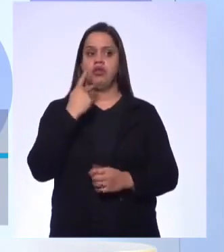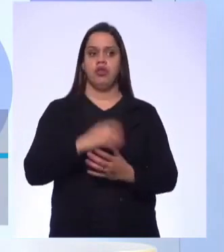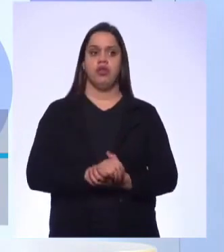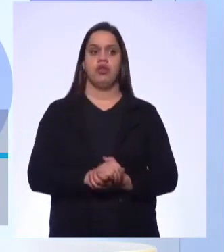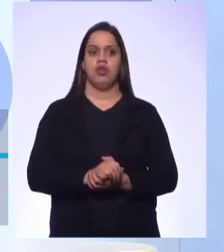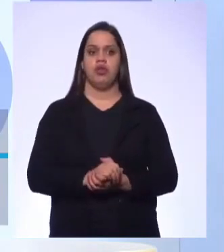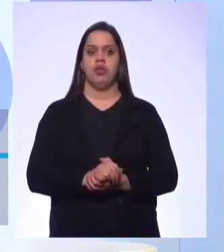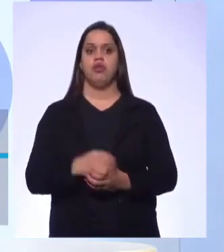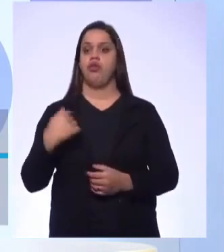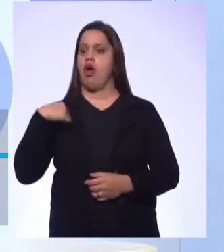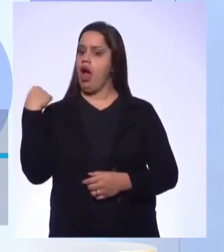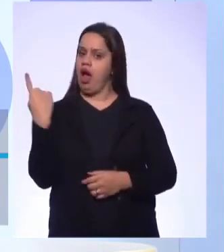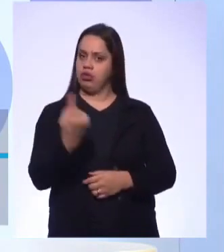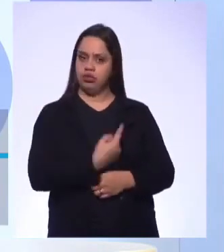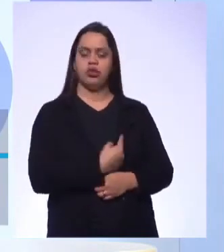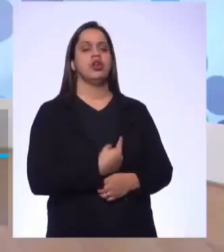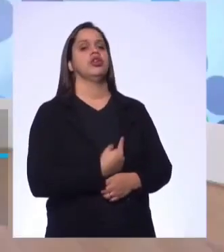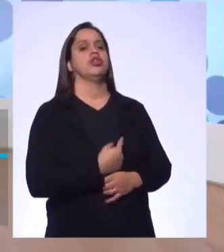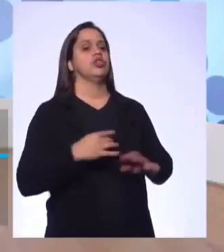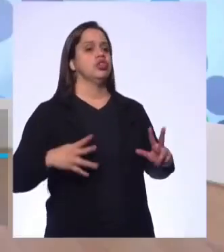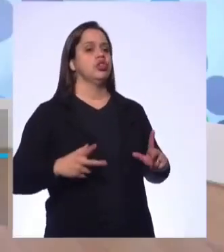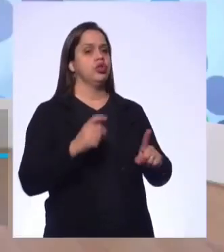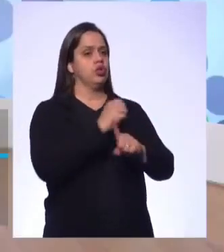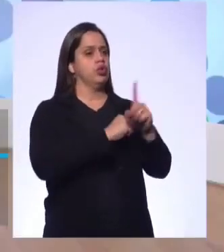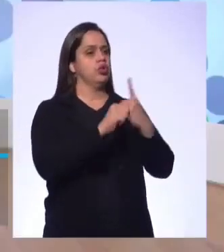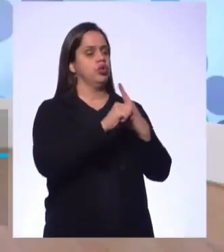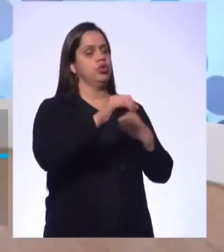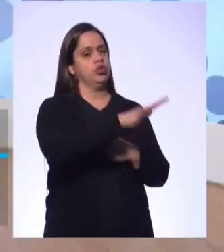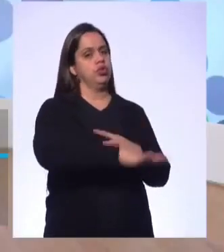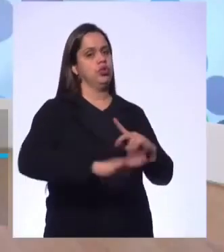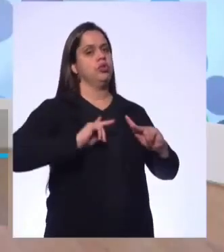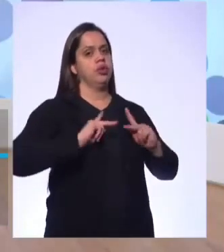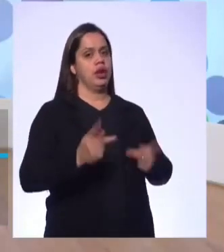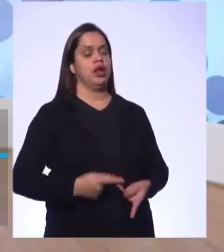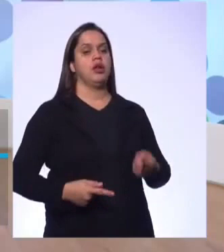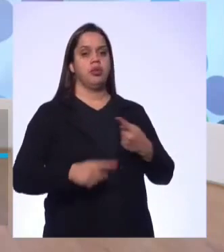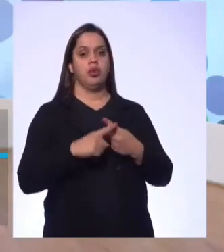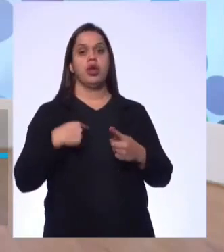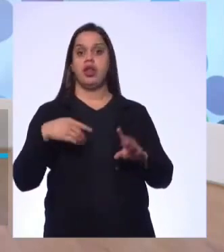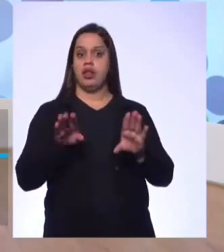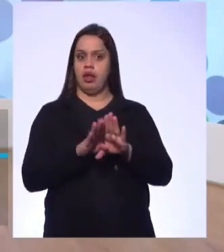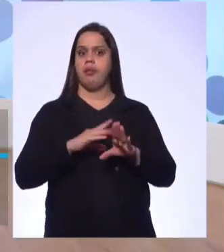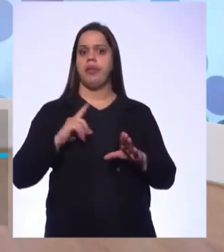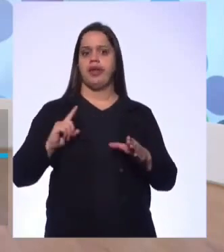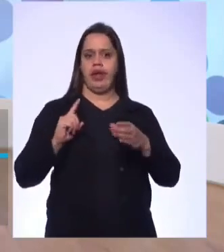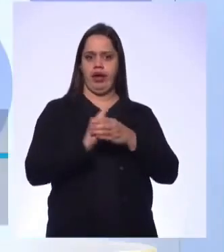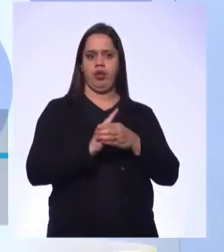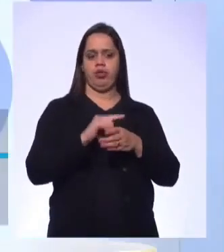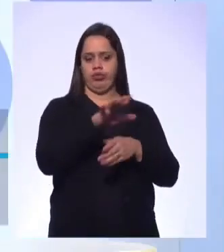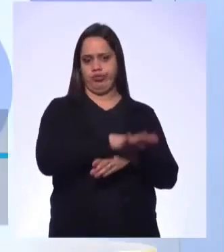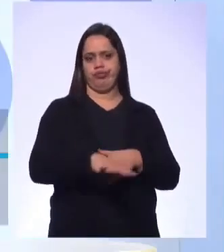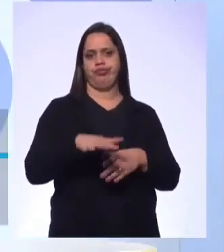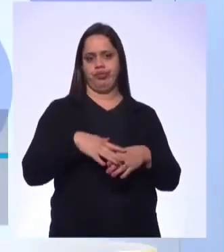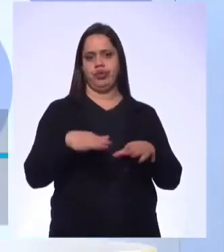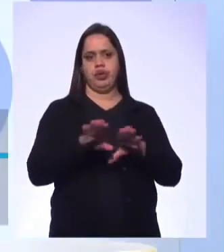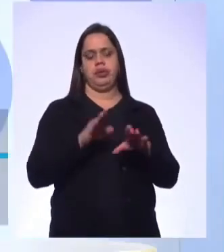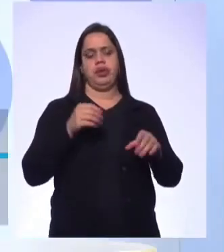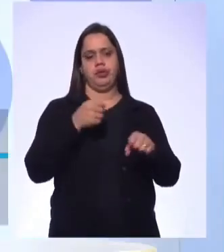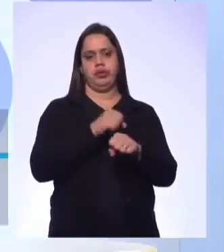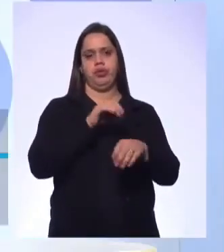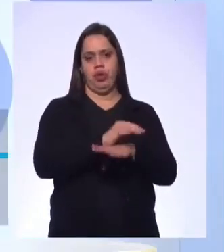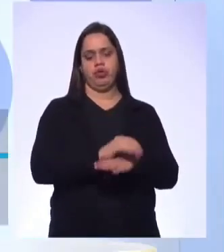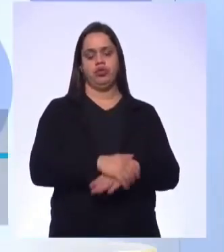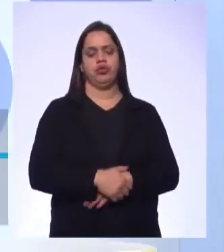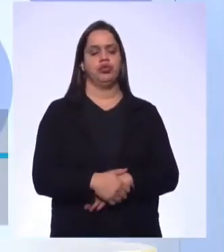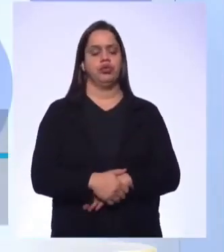gente, a humanidade, muito legal isso, Sim, porque né? ele faz parte da humanidade, né? Muito bom o jeito que ele colocou. Aí o homem, o Nicolas, o homem